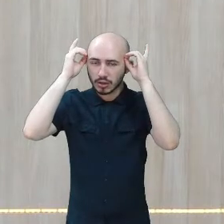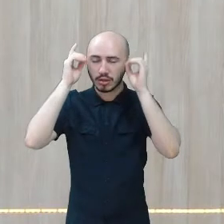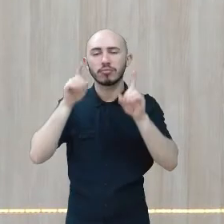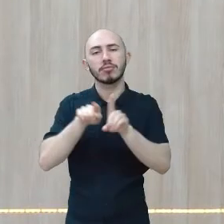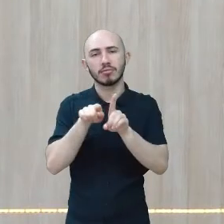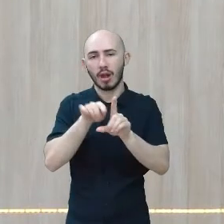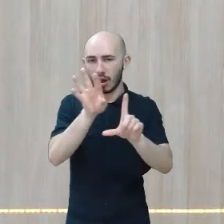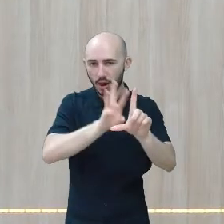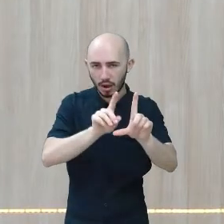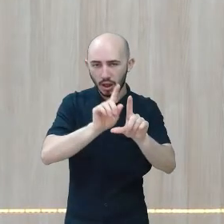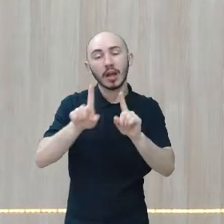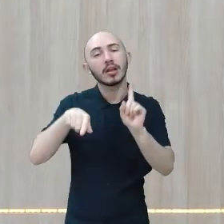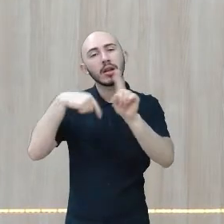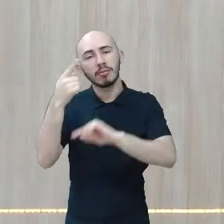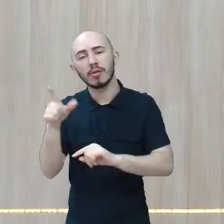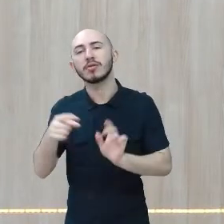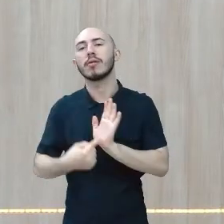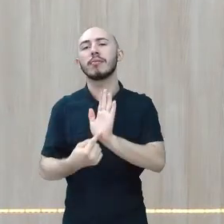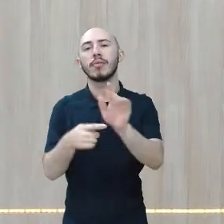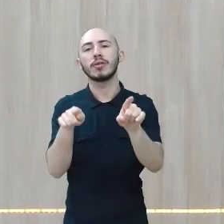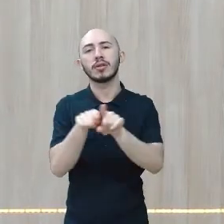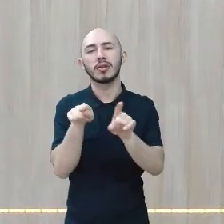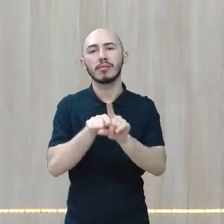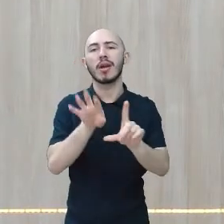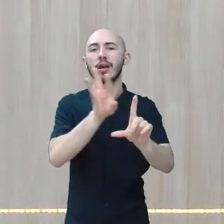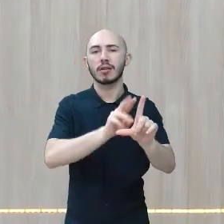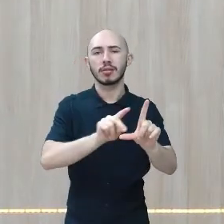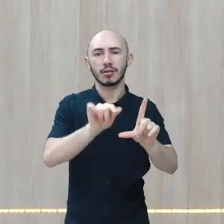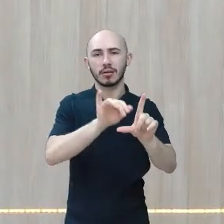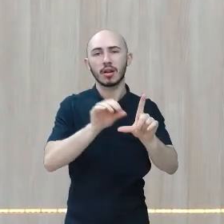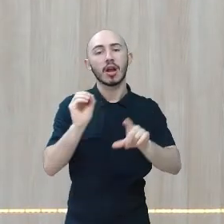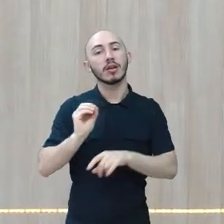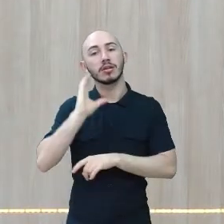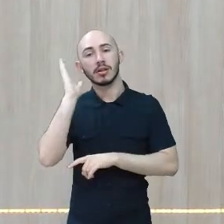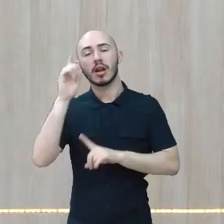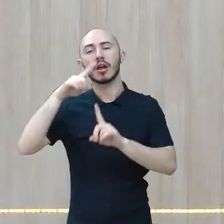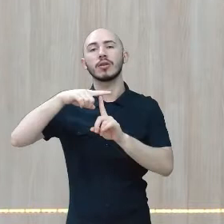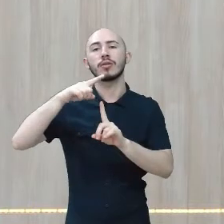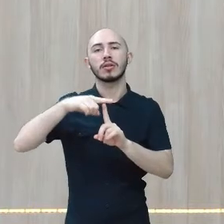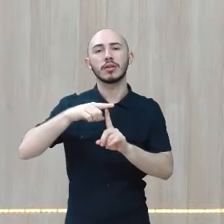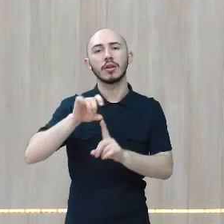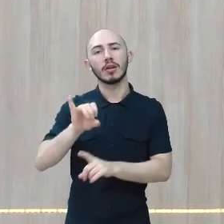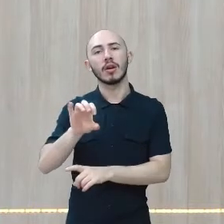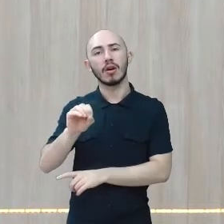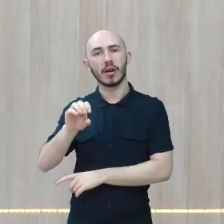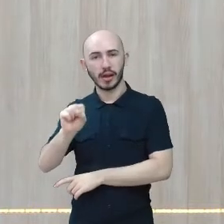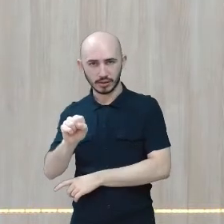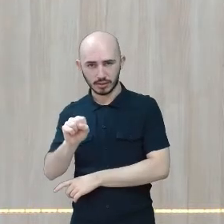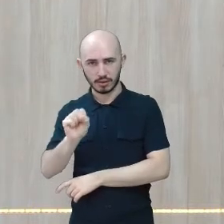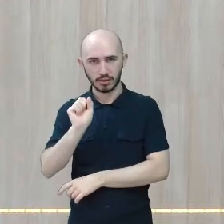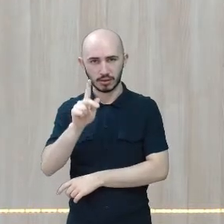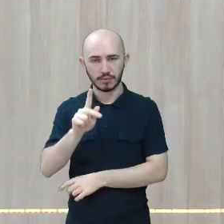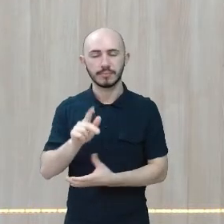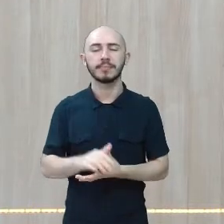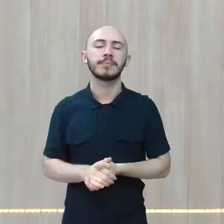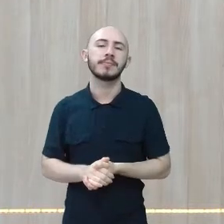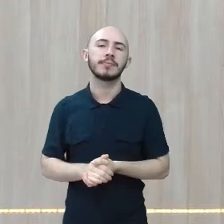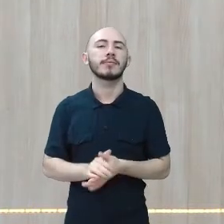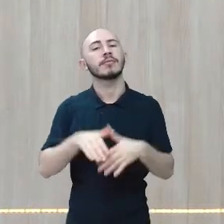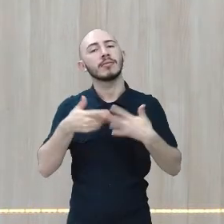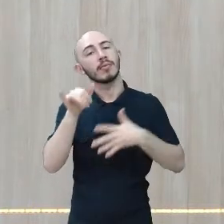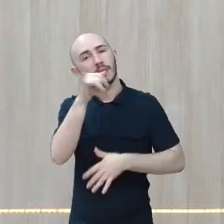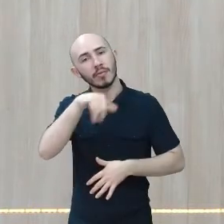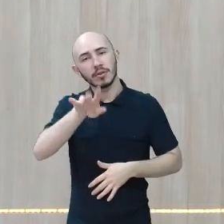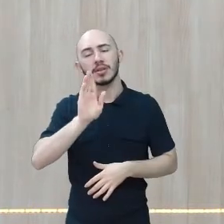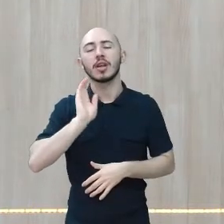Code é para aquele celular que tem o sistema iOS, tá bom? Então, vocês já